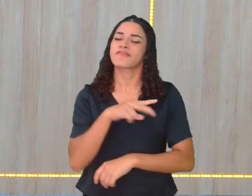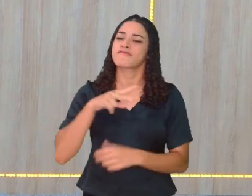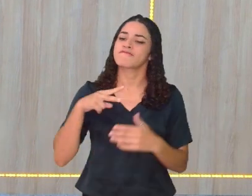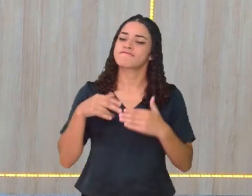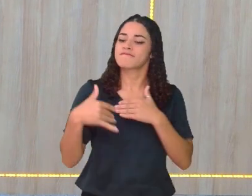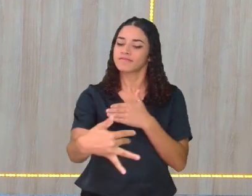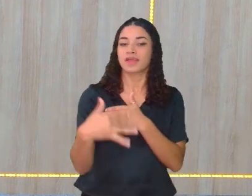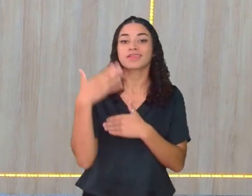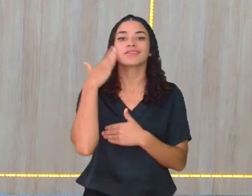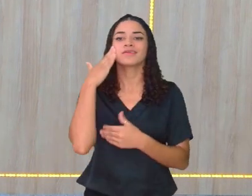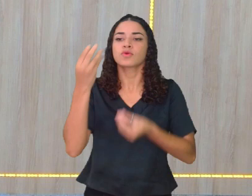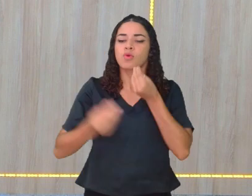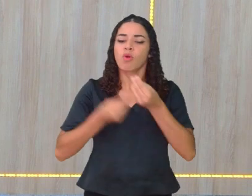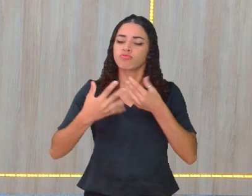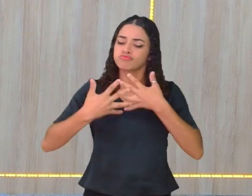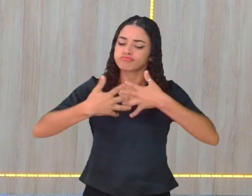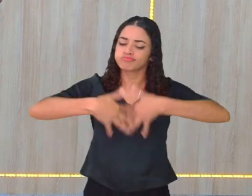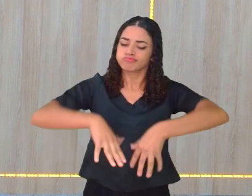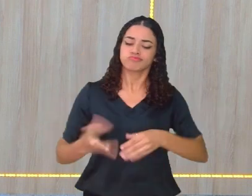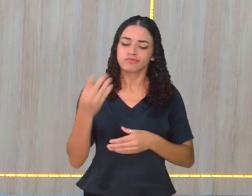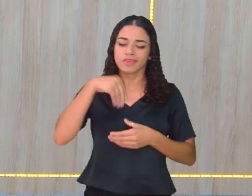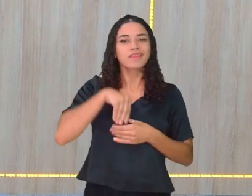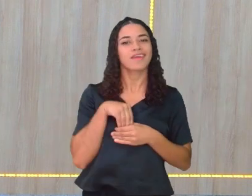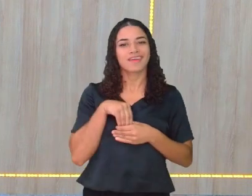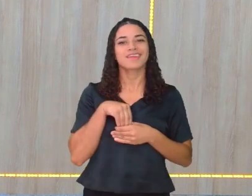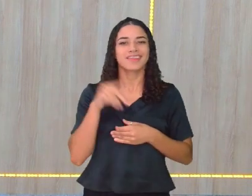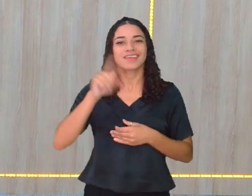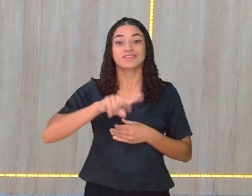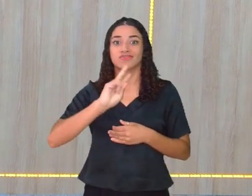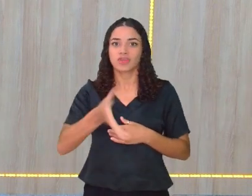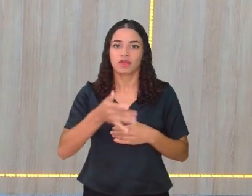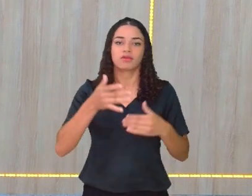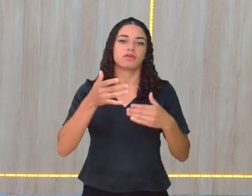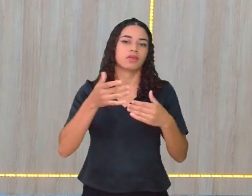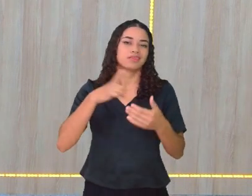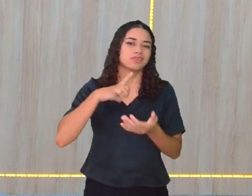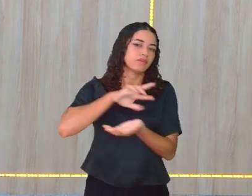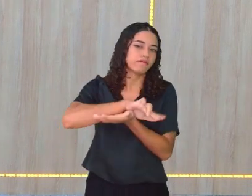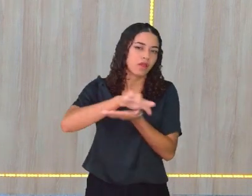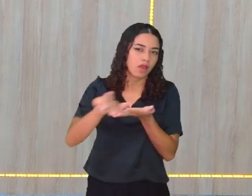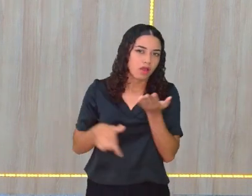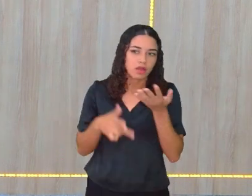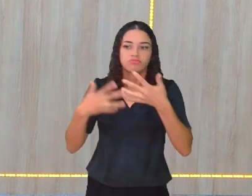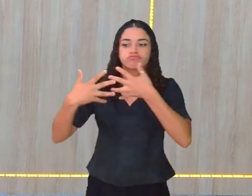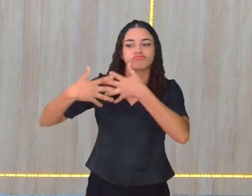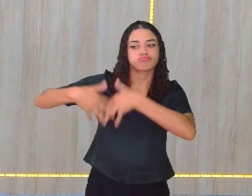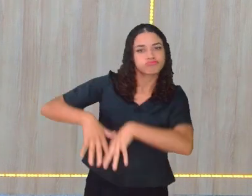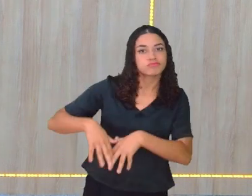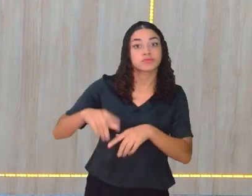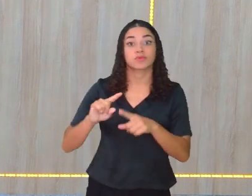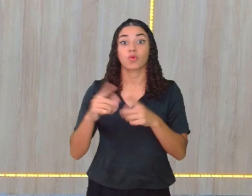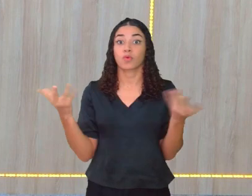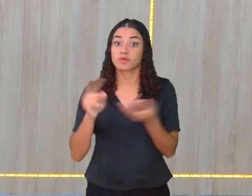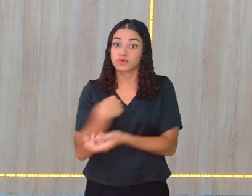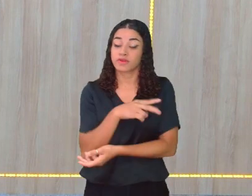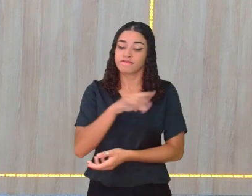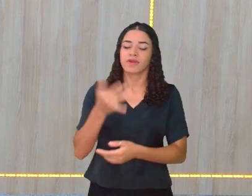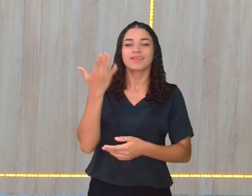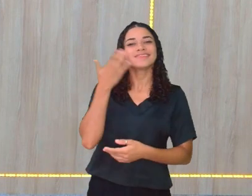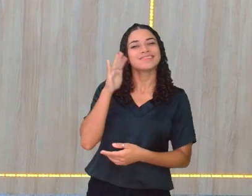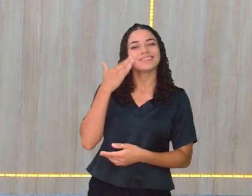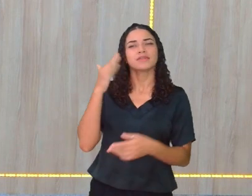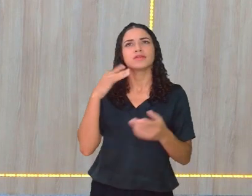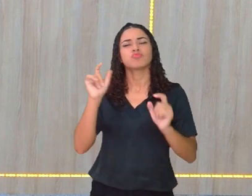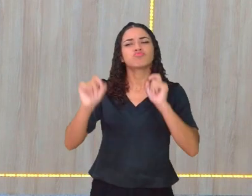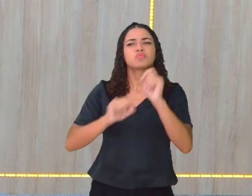questão aí desse funcionamento do corpo. Já vimos vários sistemas e hoje a gente vai entender esse